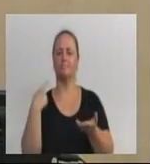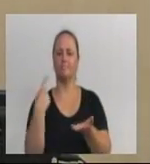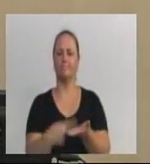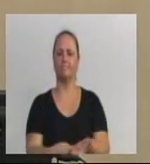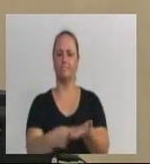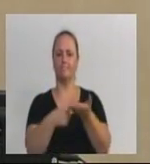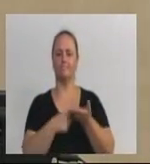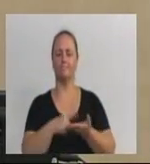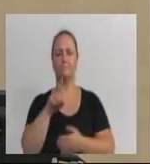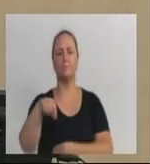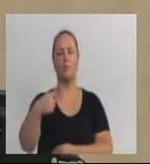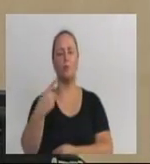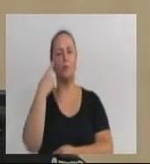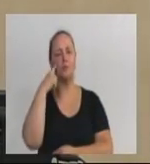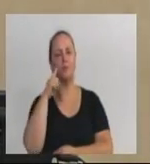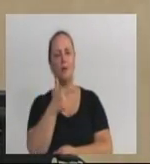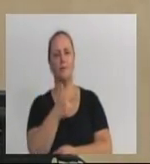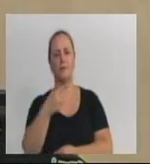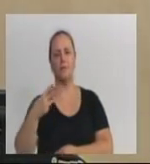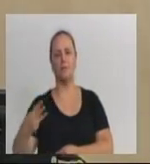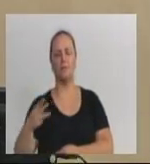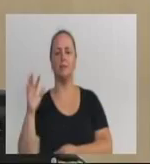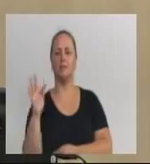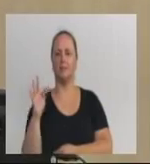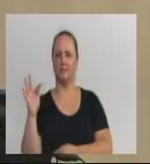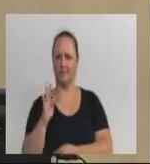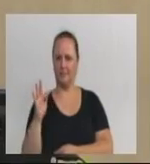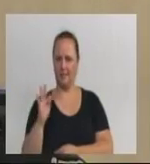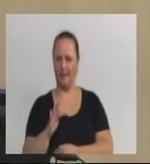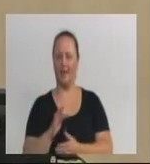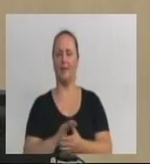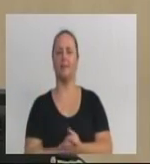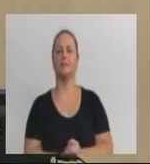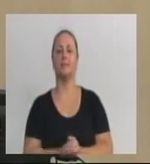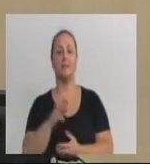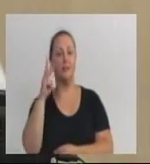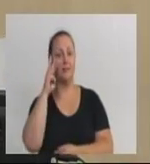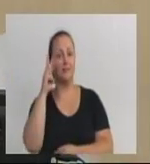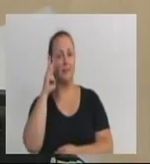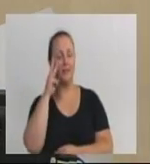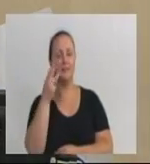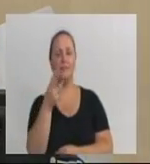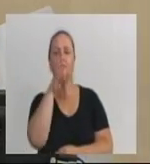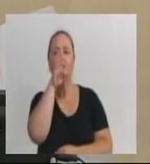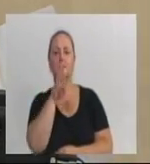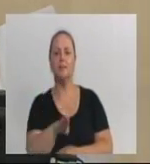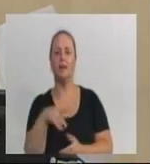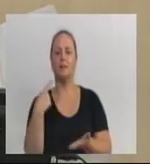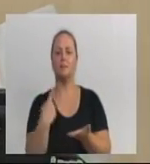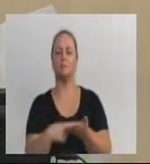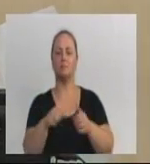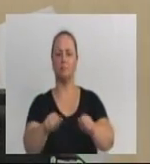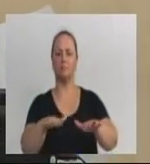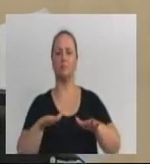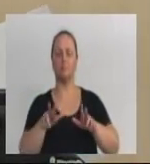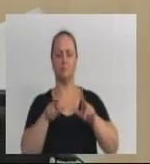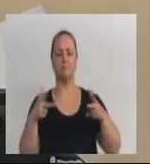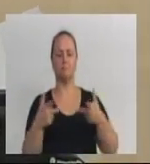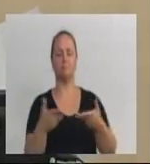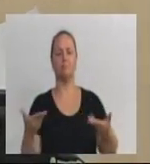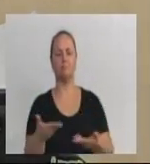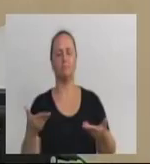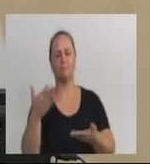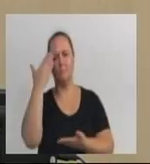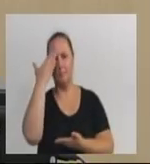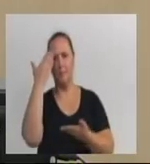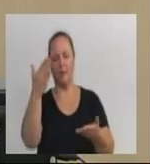sessão ordinária realizar-se no dia 23 de fevereiro de 2016, terça-feira, às 15 horas, neste plenário. Obrigado, senhores